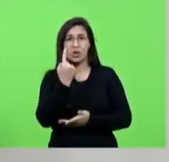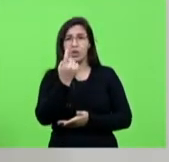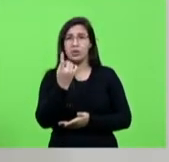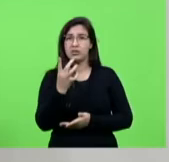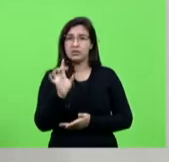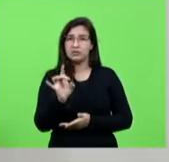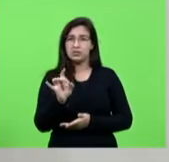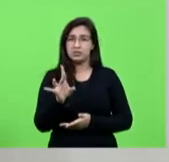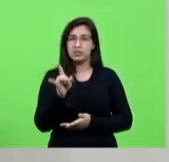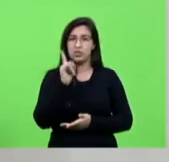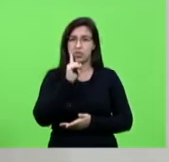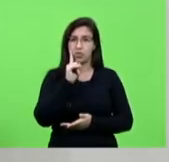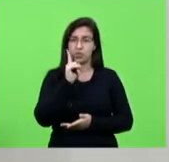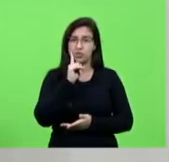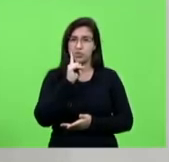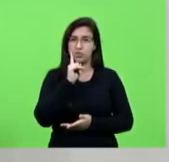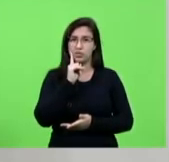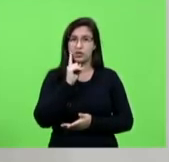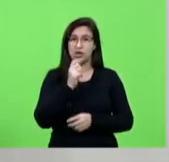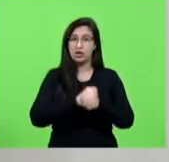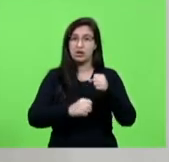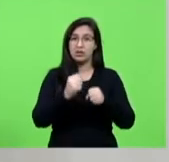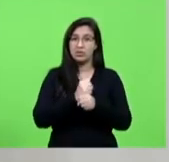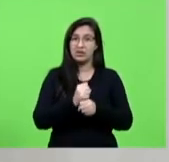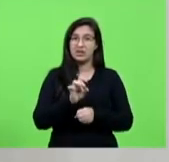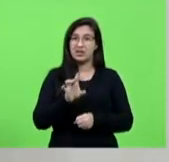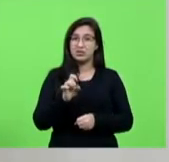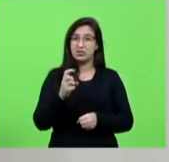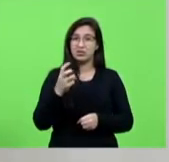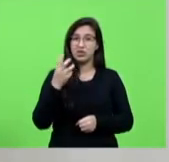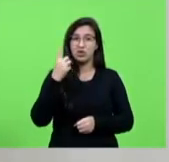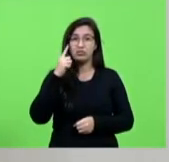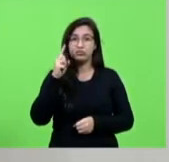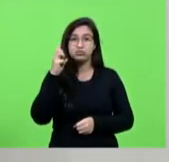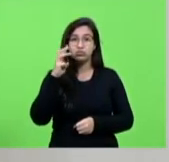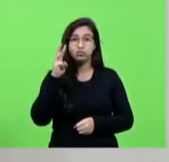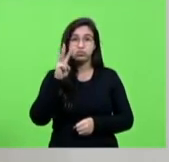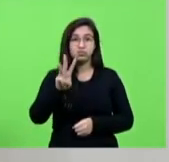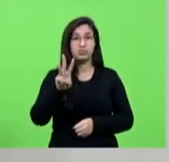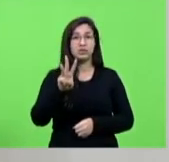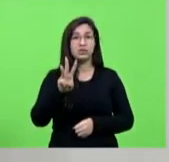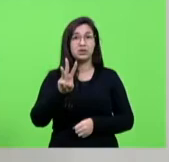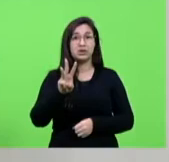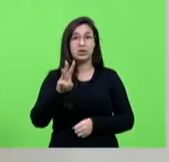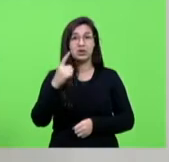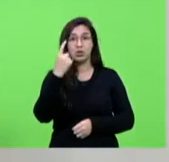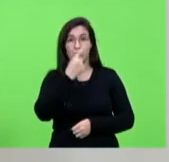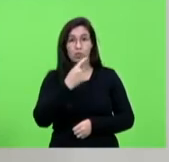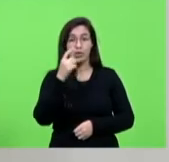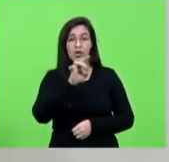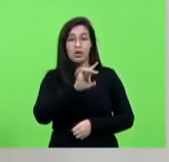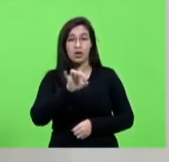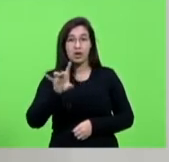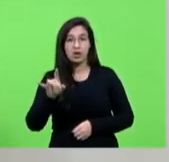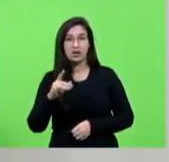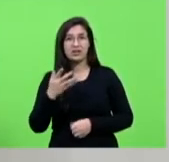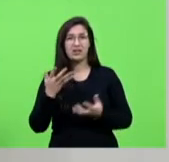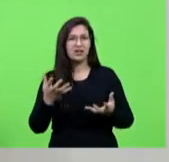uma hora por dia. Ano passado era 3 dias a 1 hora por dia desses 3 dias. E querem